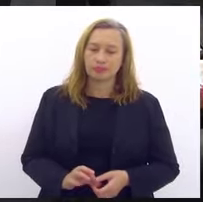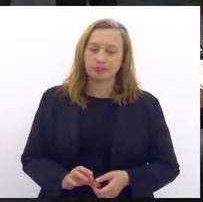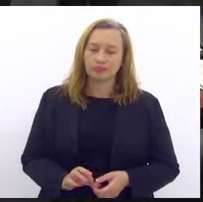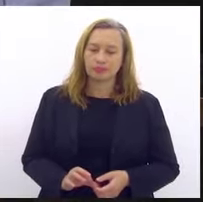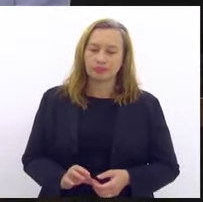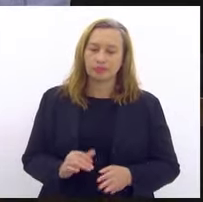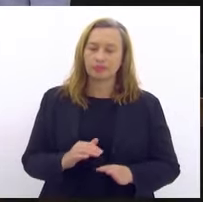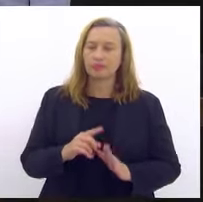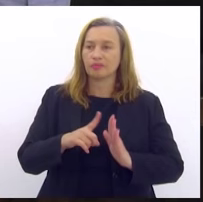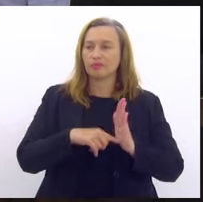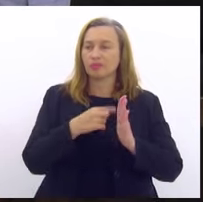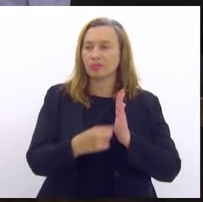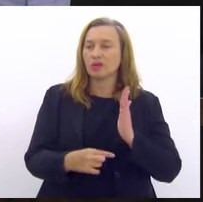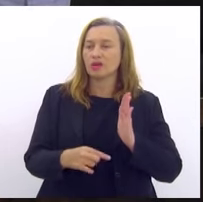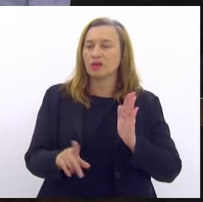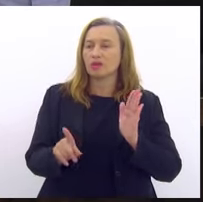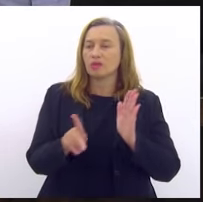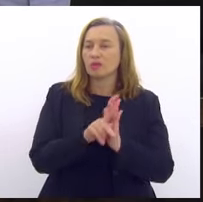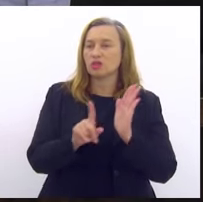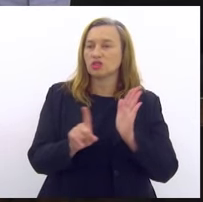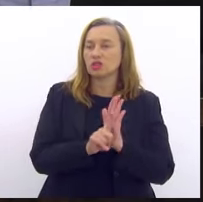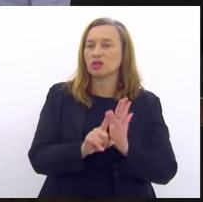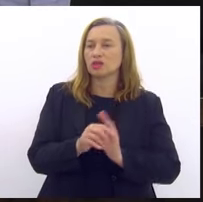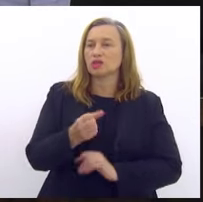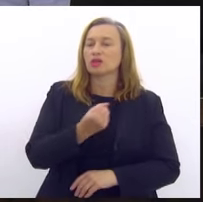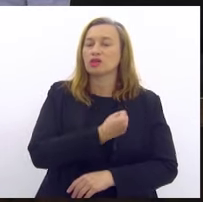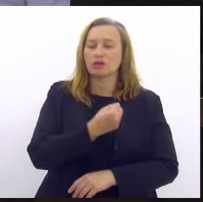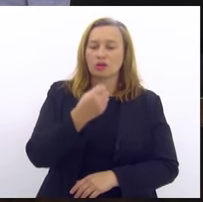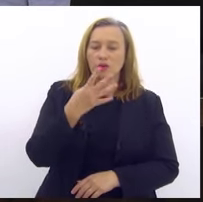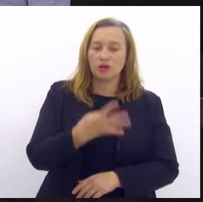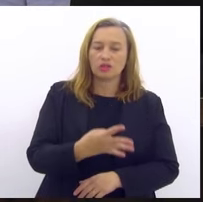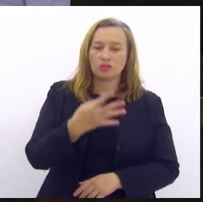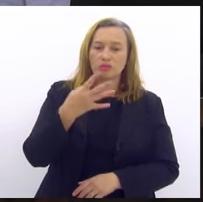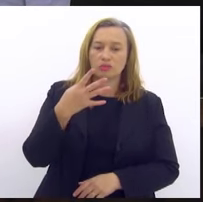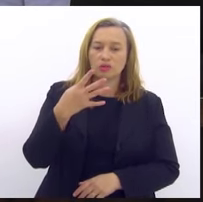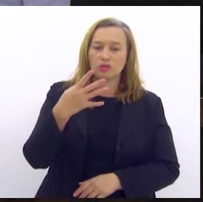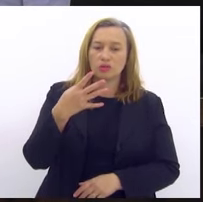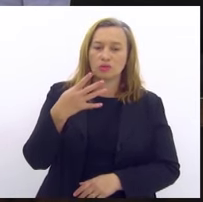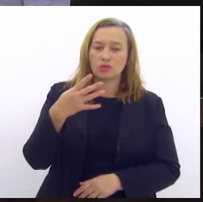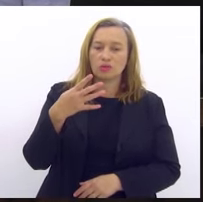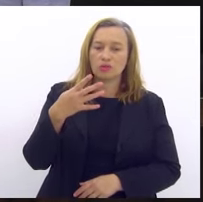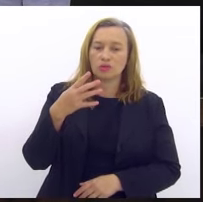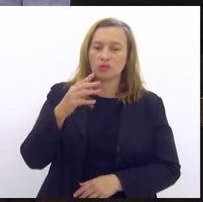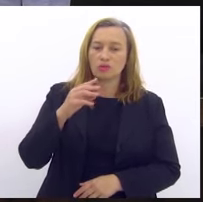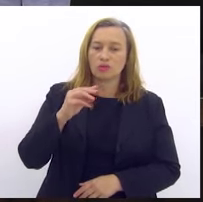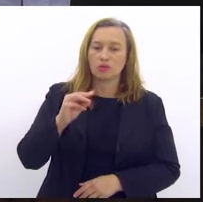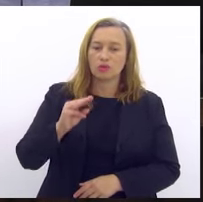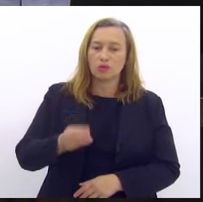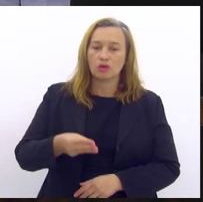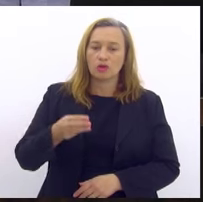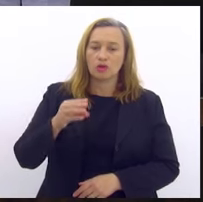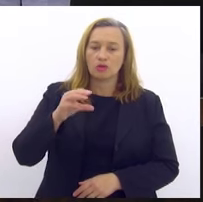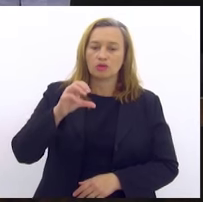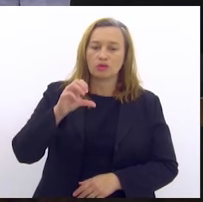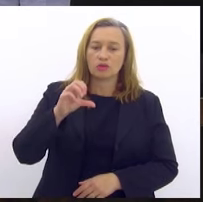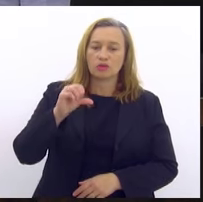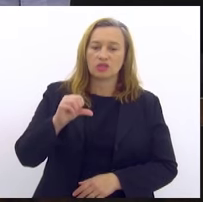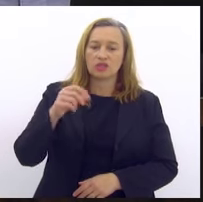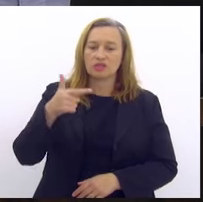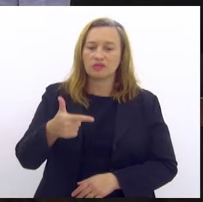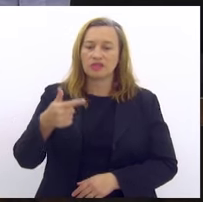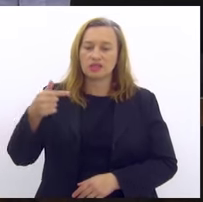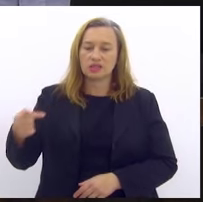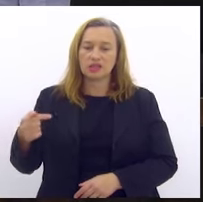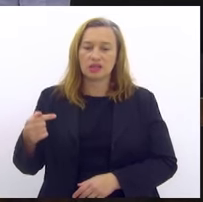Veto total aposto o projeto de lei de número 4.927/2021, de autoria dos deputados André Corrêa e Andrezinho Ciliano, que altera a lei número